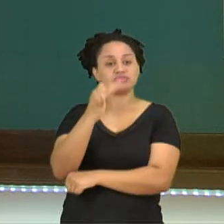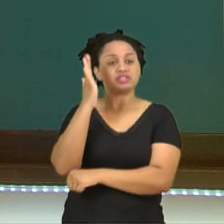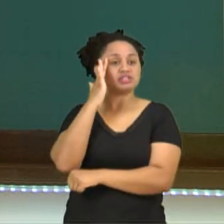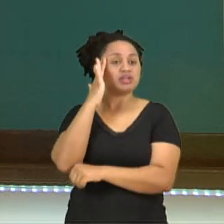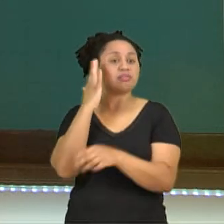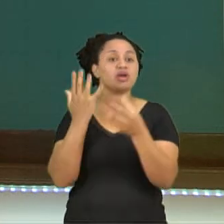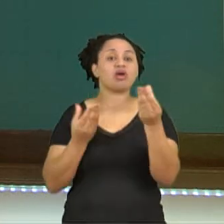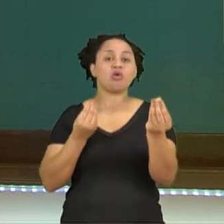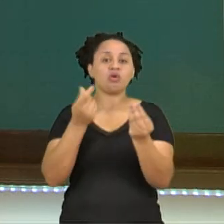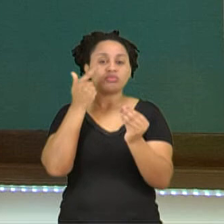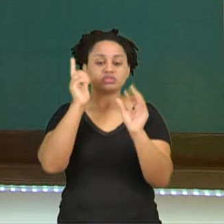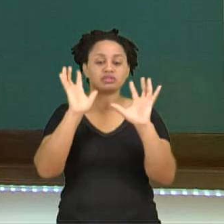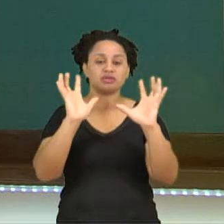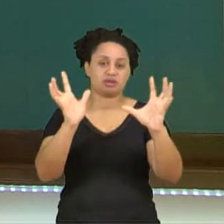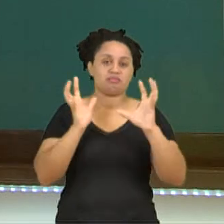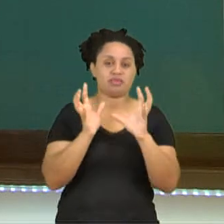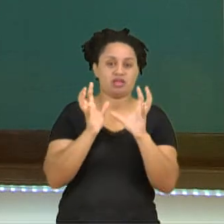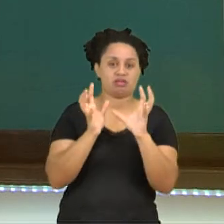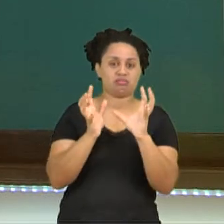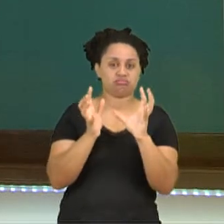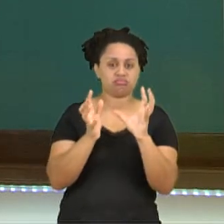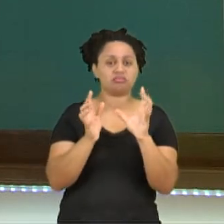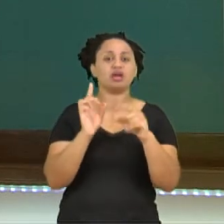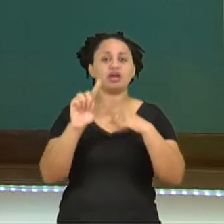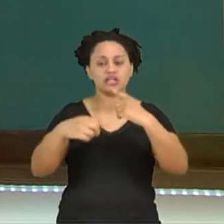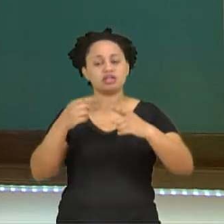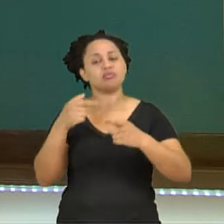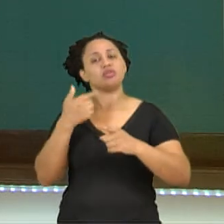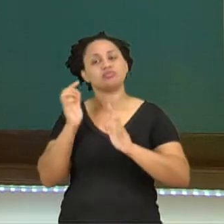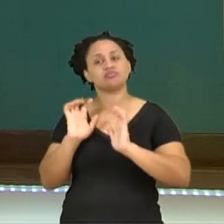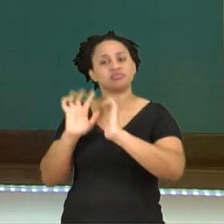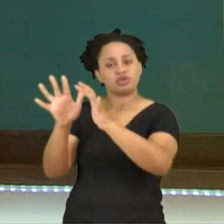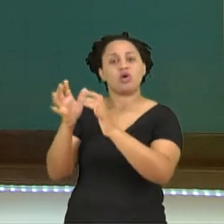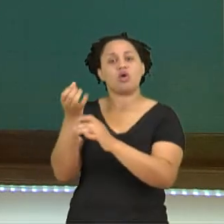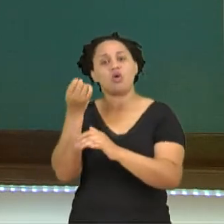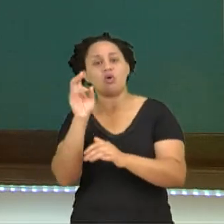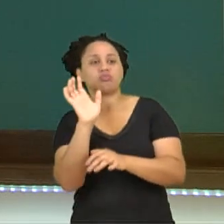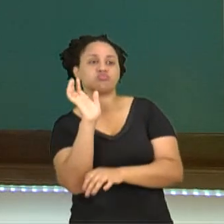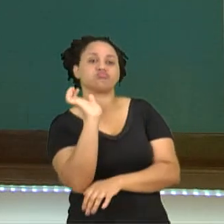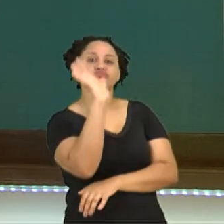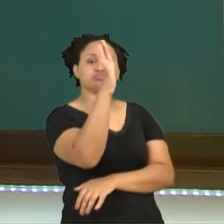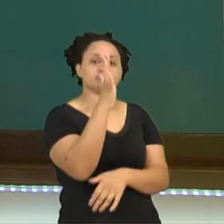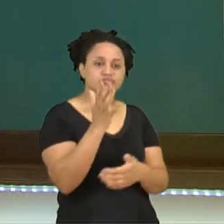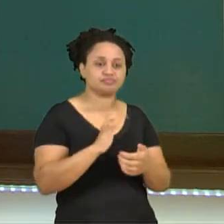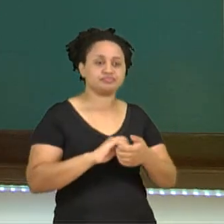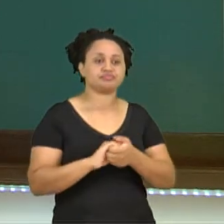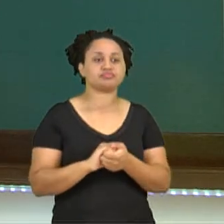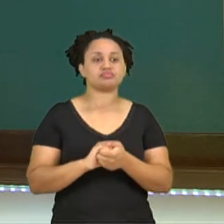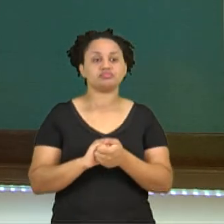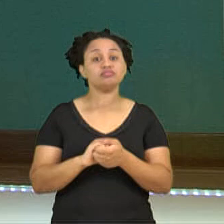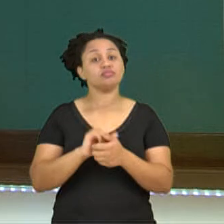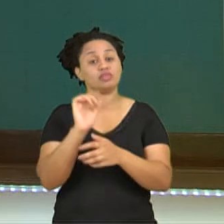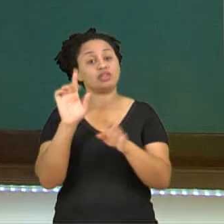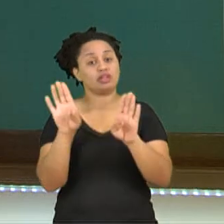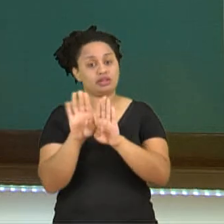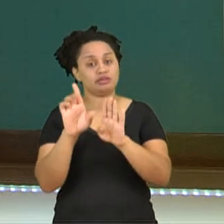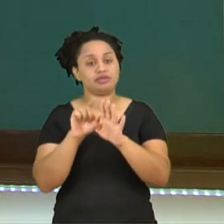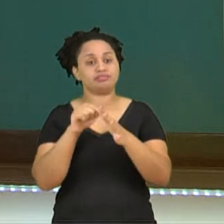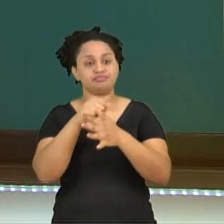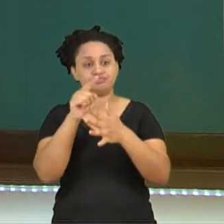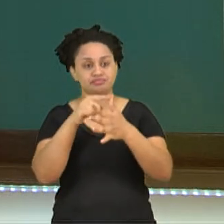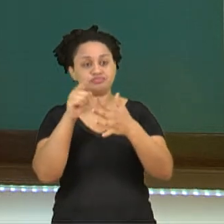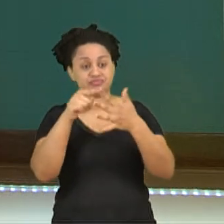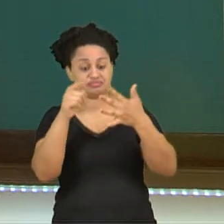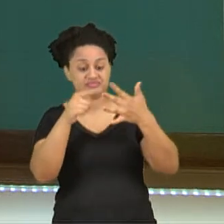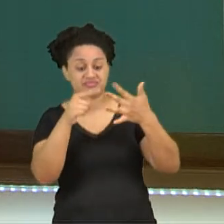essa bola, como depois realizar o passe ou o arremesso. O arremesso, nós temos